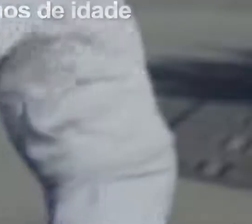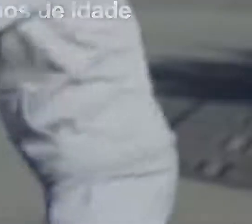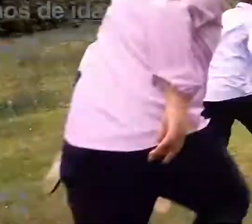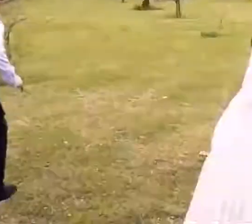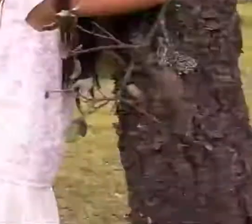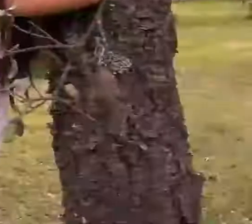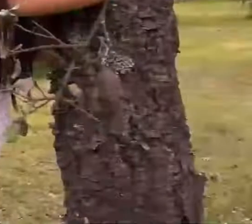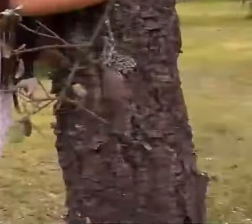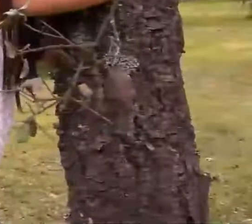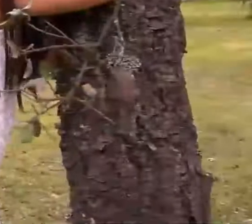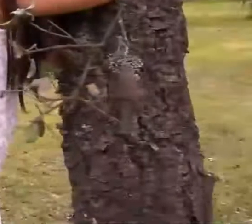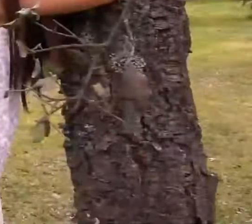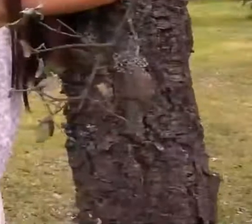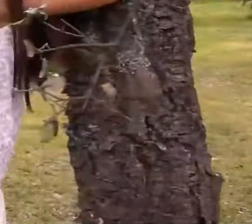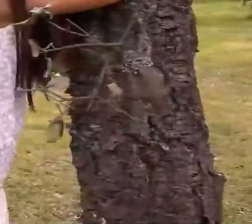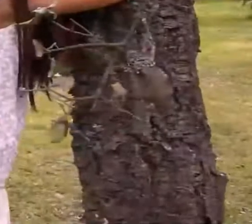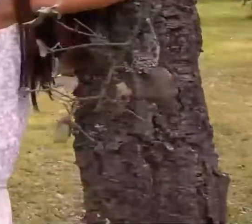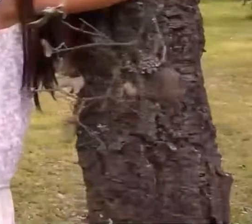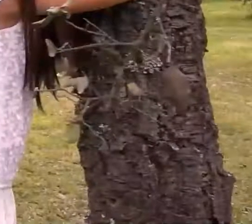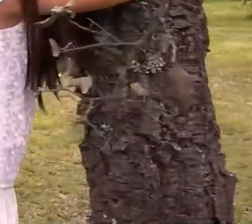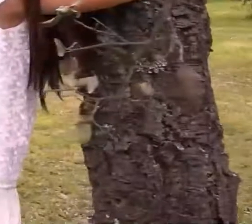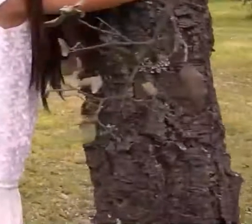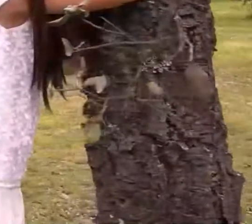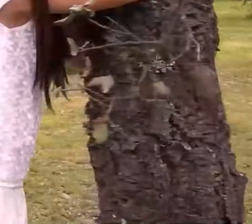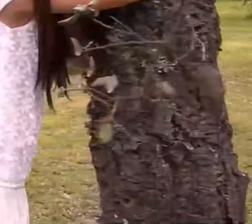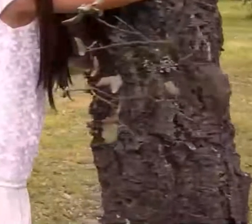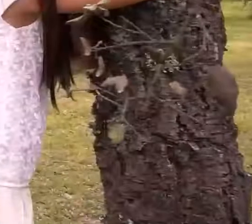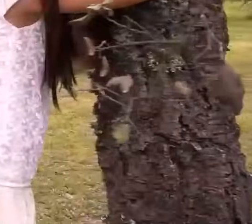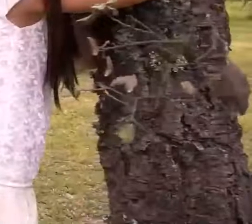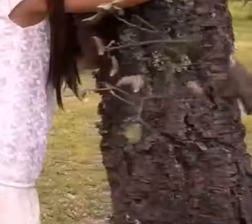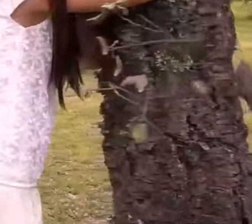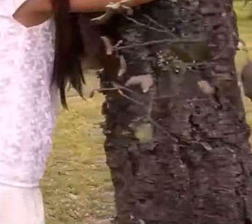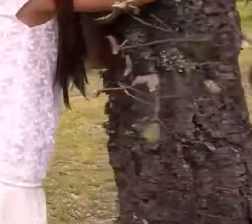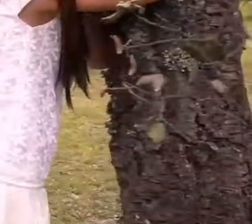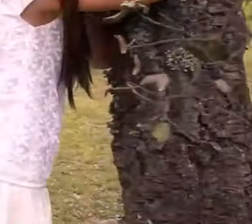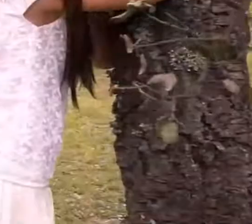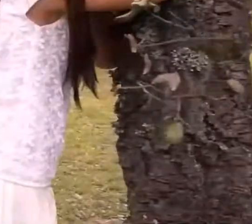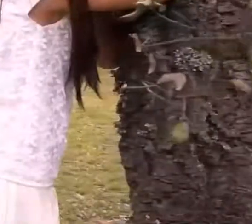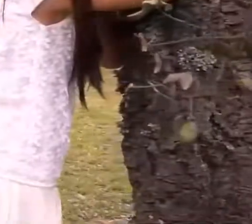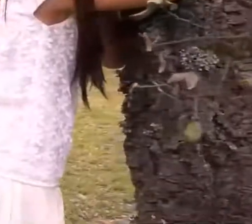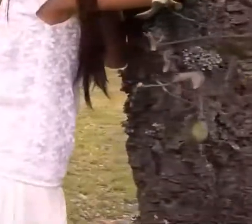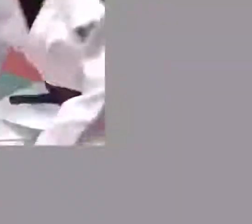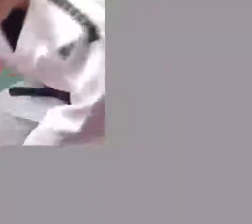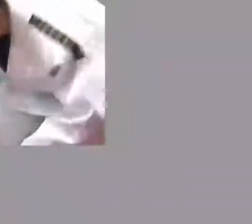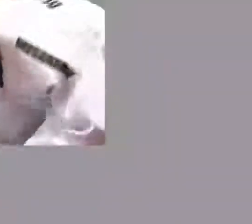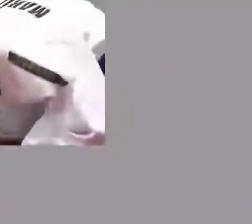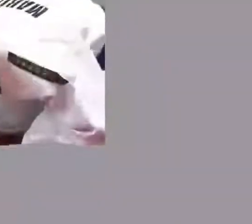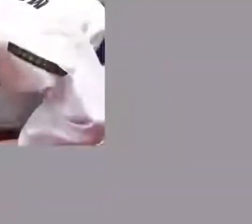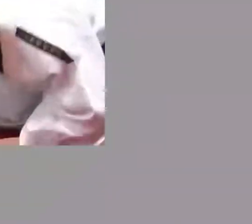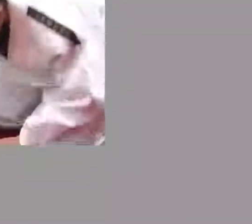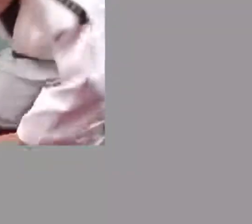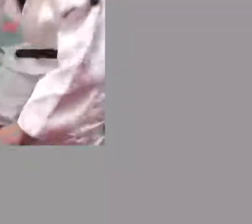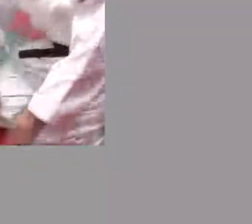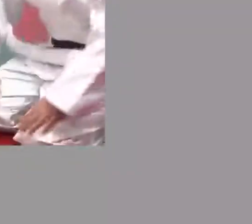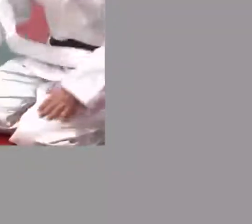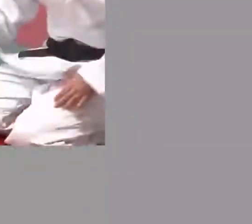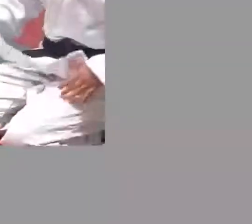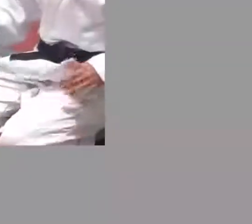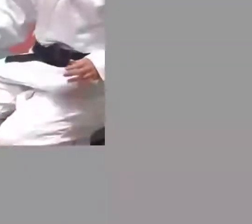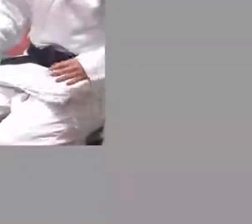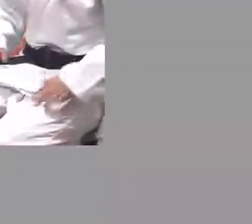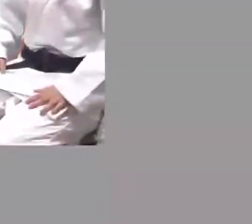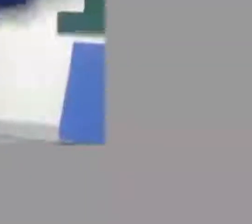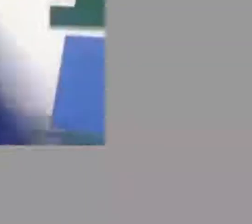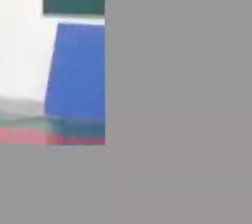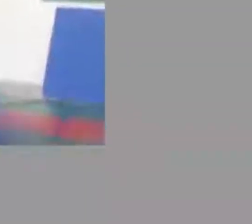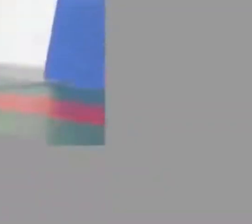anos. Uma infância ativa não é garantia de saúde na vida adulta, mas que a prática de atividade física deve ser constante na